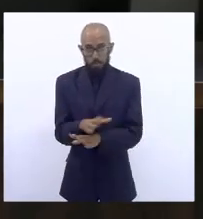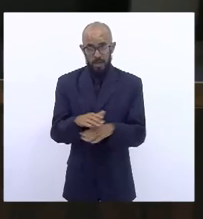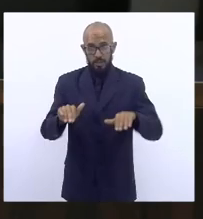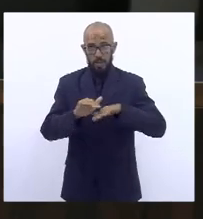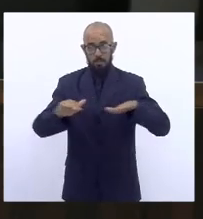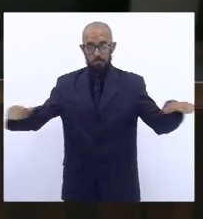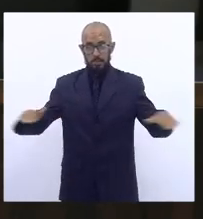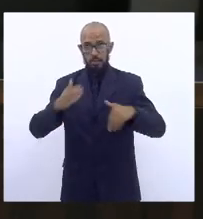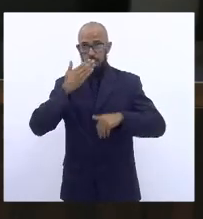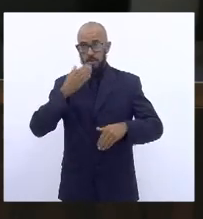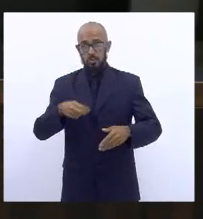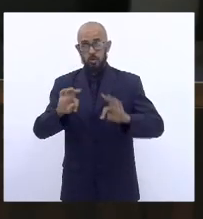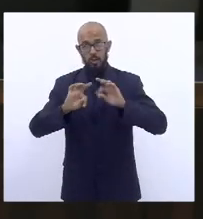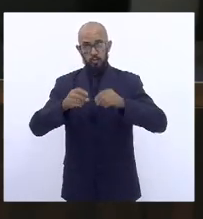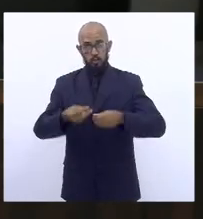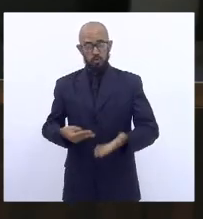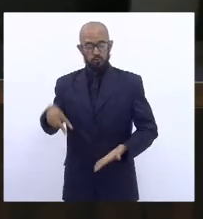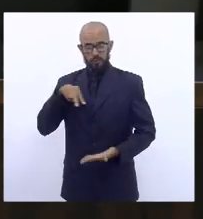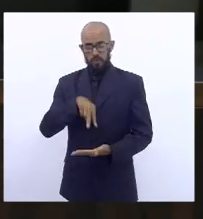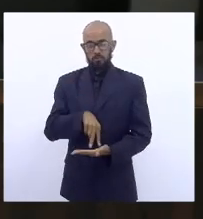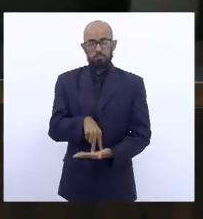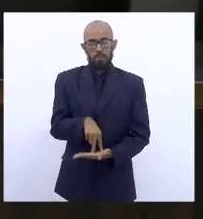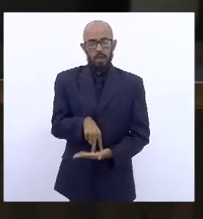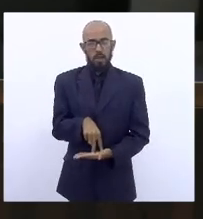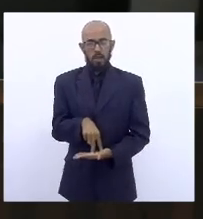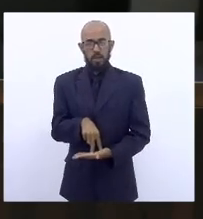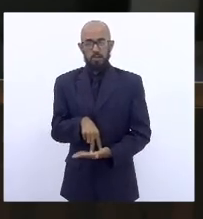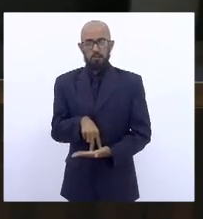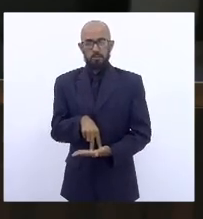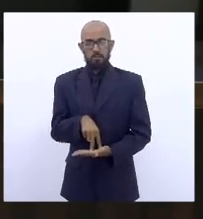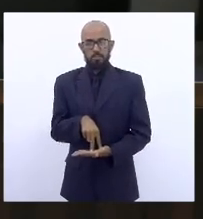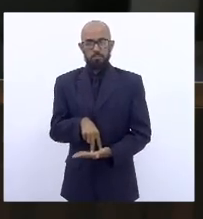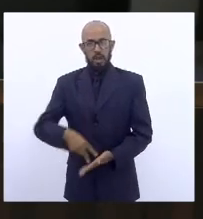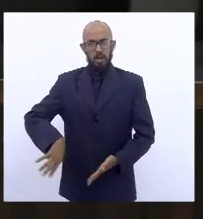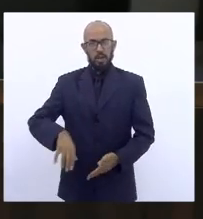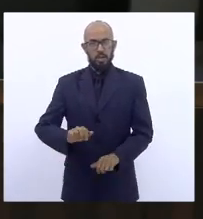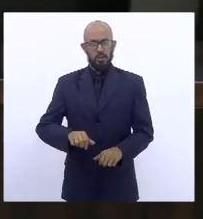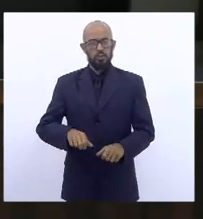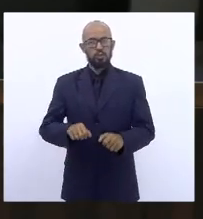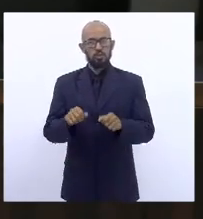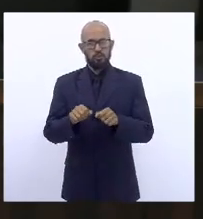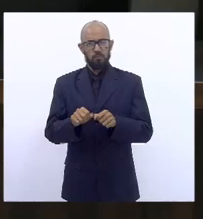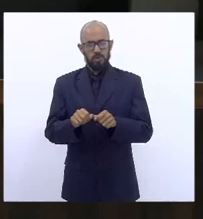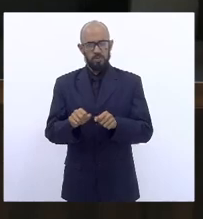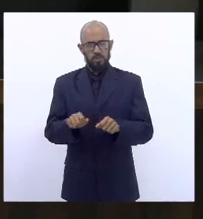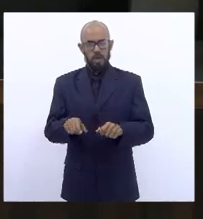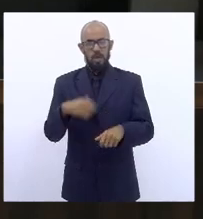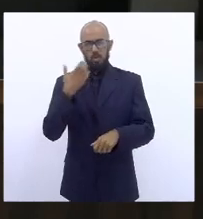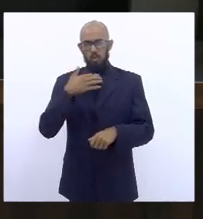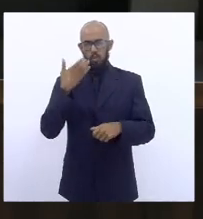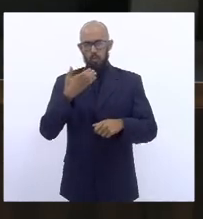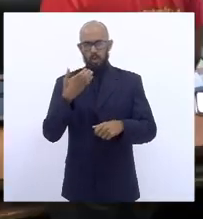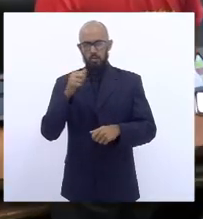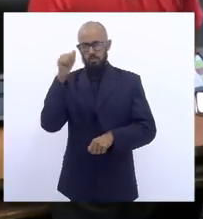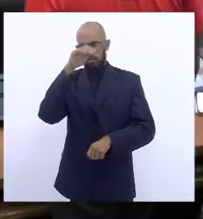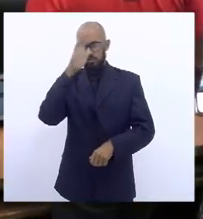todas que fiquemos de pé para ouvir e cantar o hino da República Federativa do Brasil.